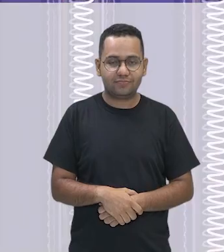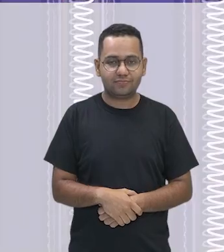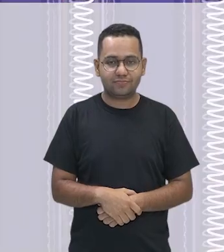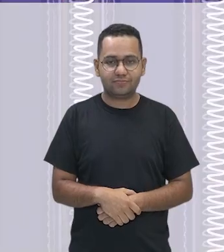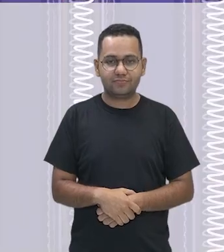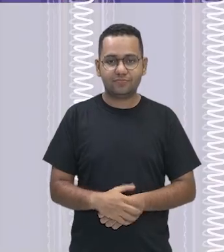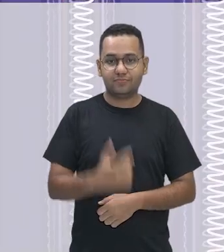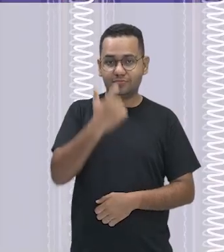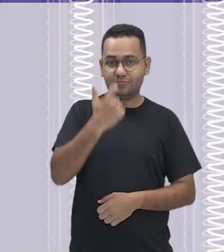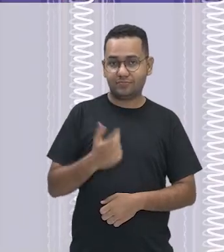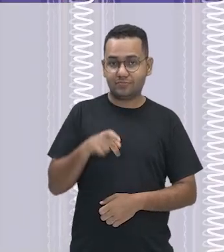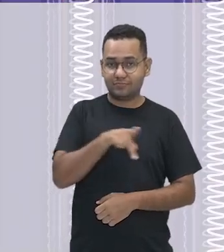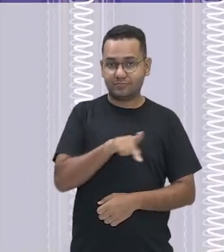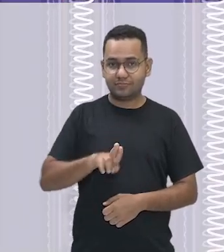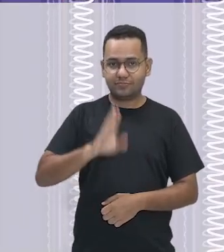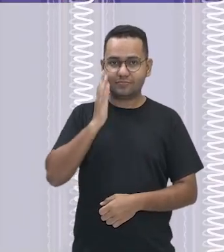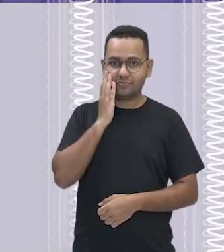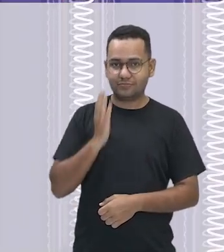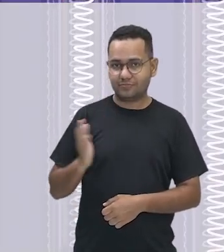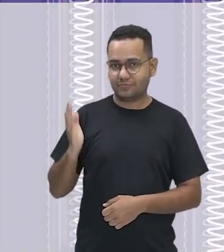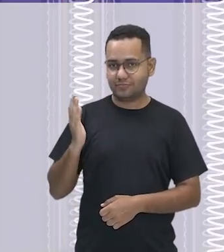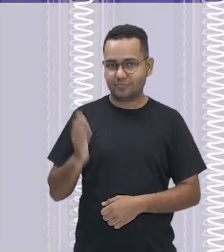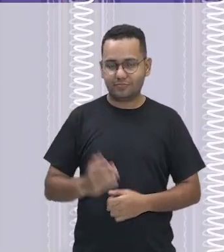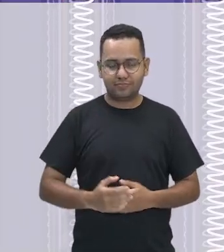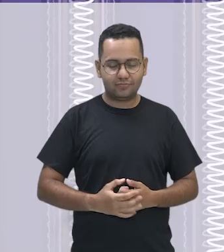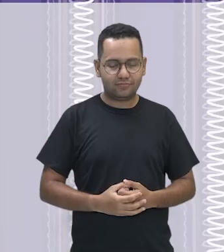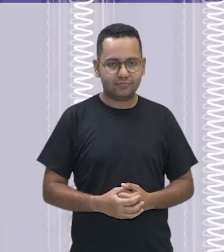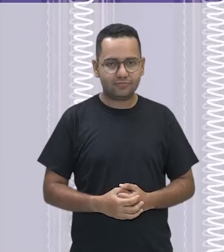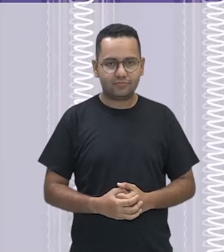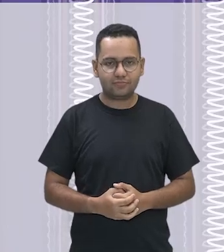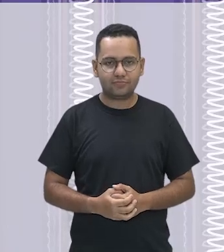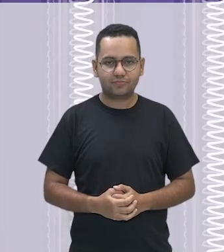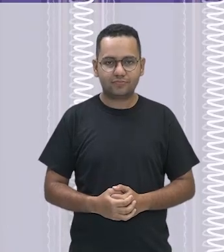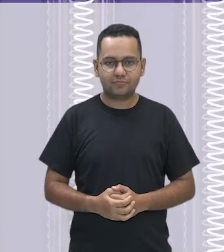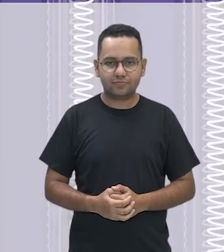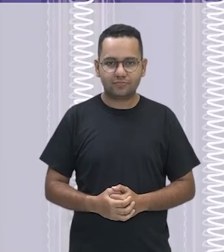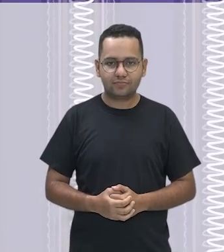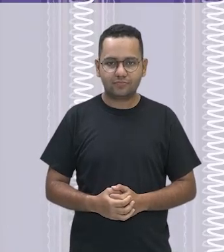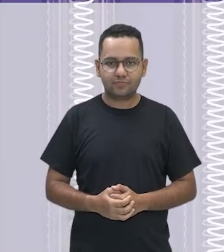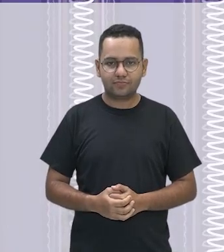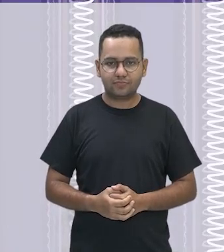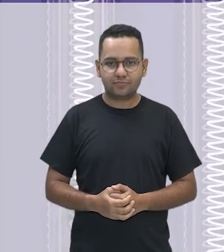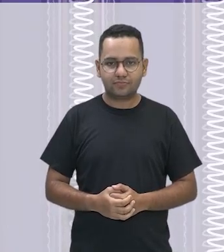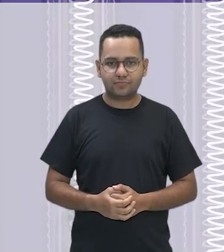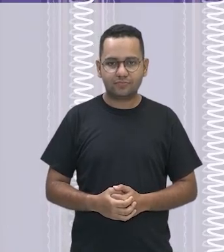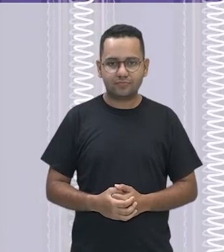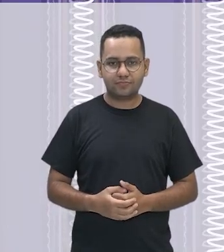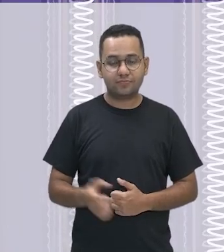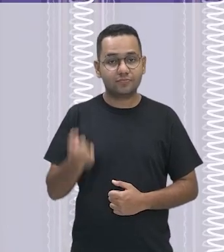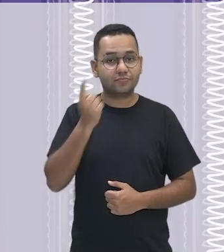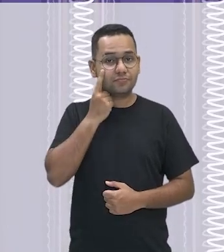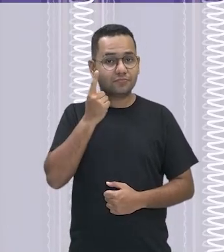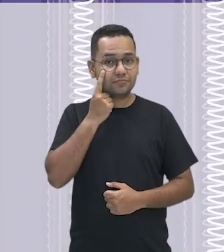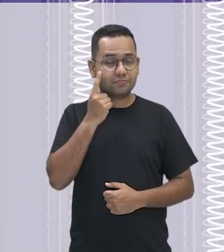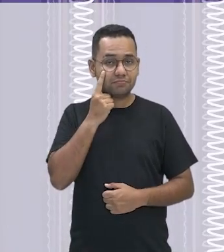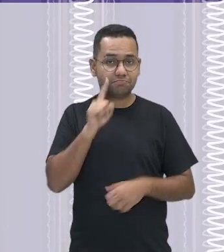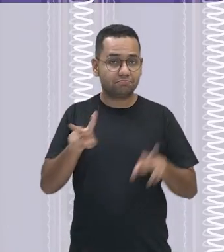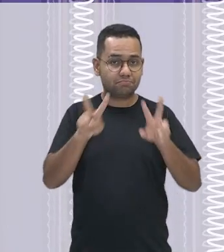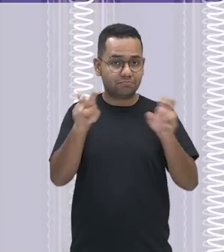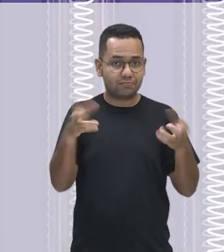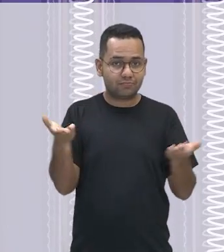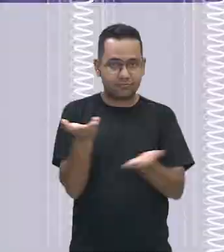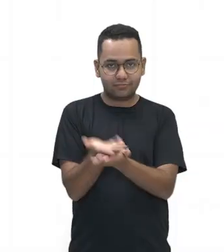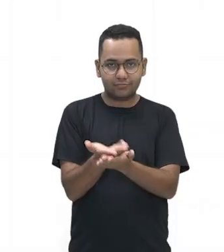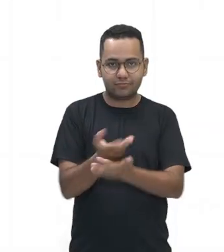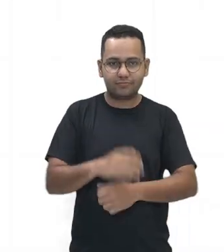eu, professor Yuri Lima, vou te convidar para juntos e juntas fazermos o seguinte objeto de